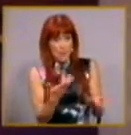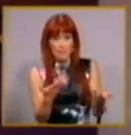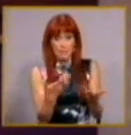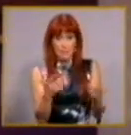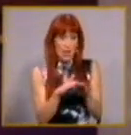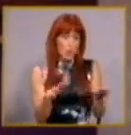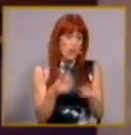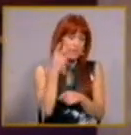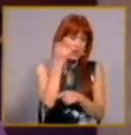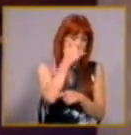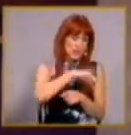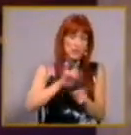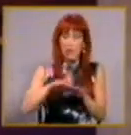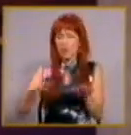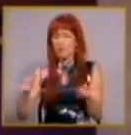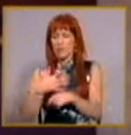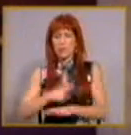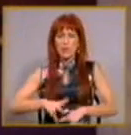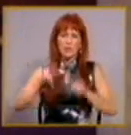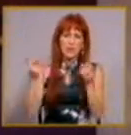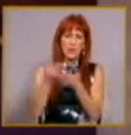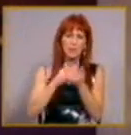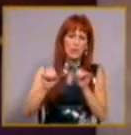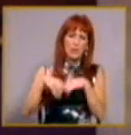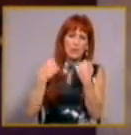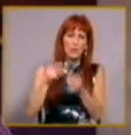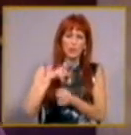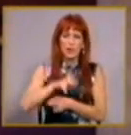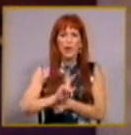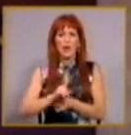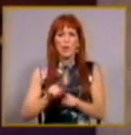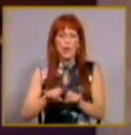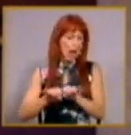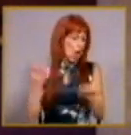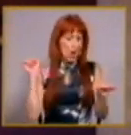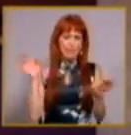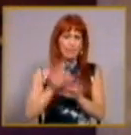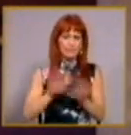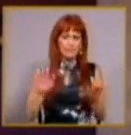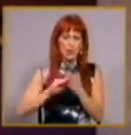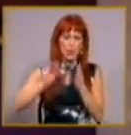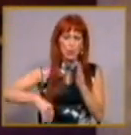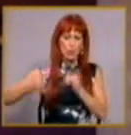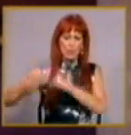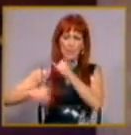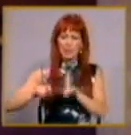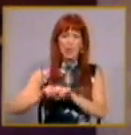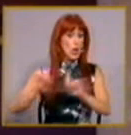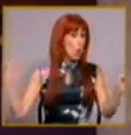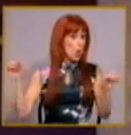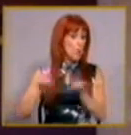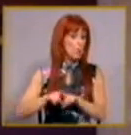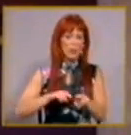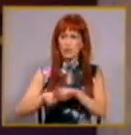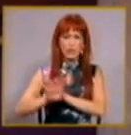ao nível da vida das pessoas, quer ao nível do desenvolvimento económico e social do nosso país, é romper com este pacto de agressão e romper com